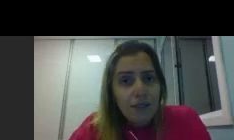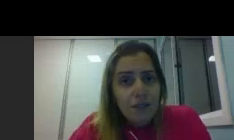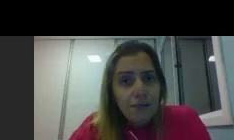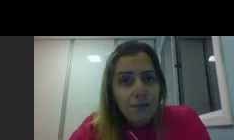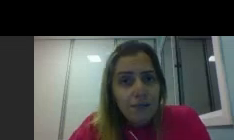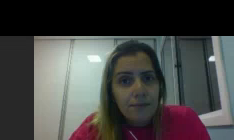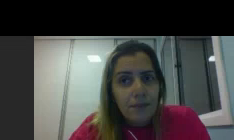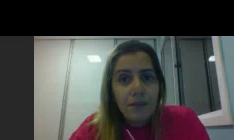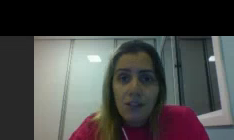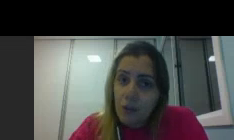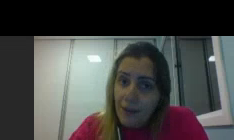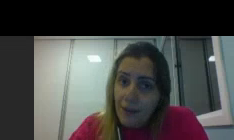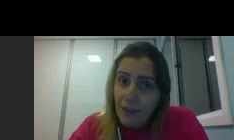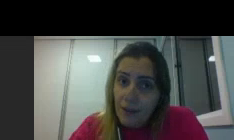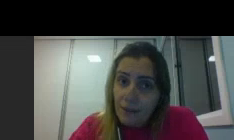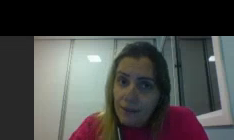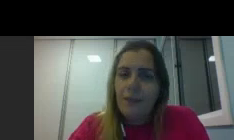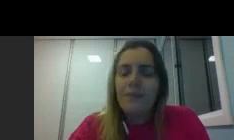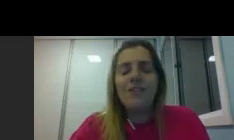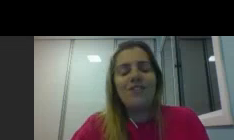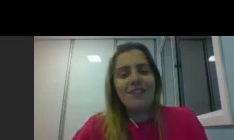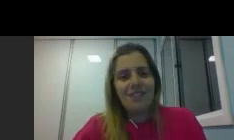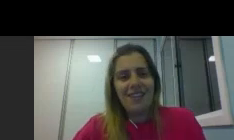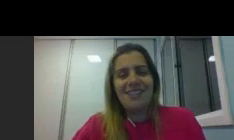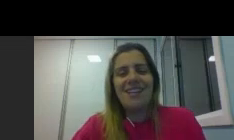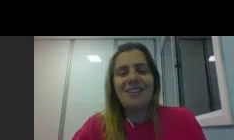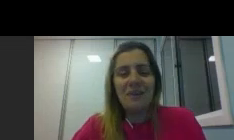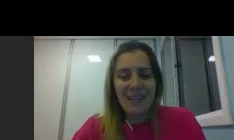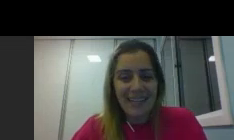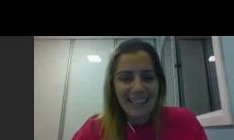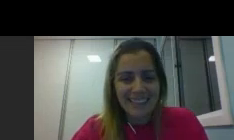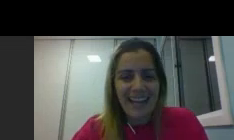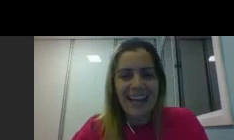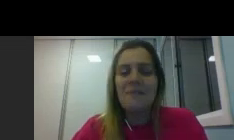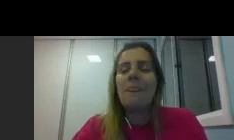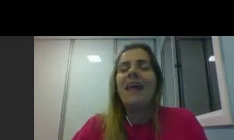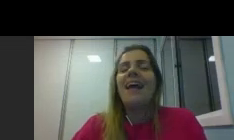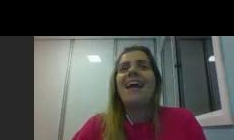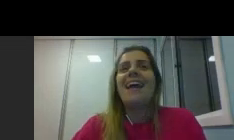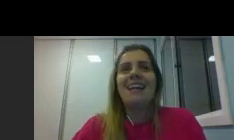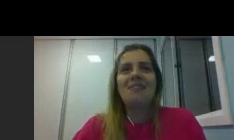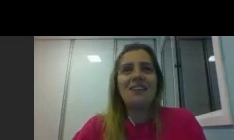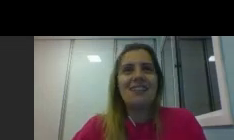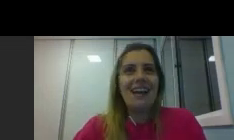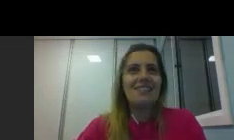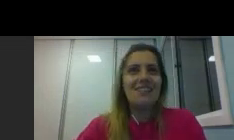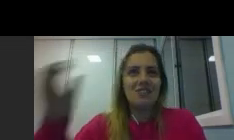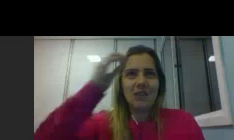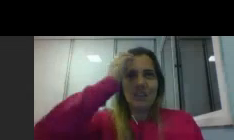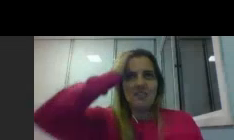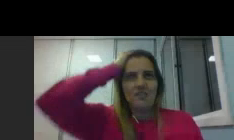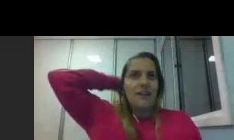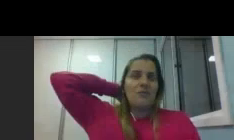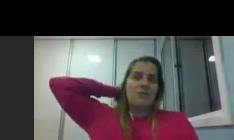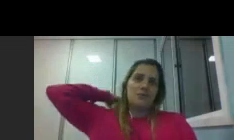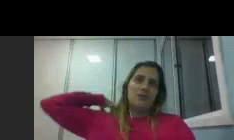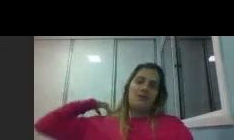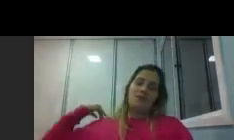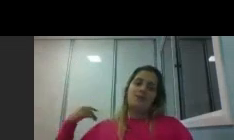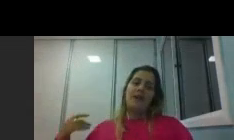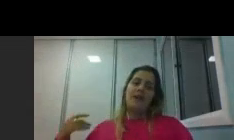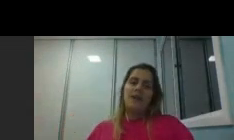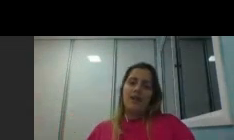Investiga o vizinho, investiga o padeiro. Mentira, gente, tô brincando, tá? Na verdade, gente, quando a gente fala da